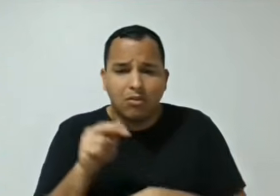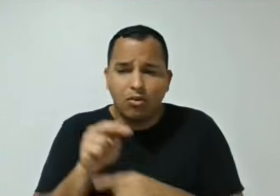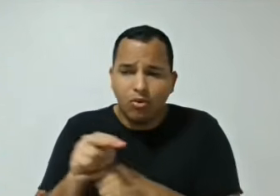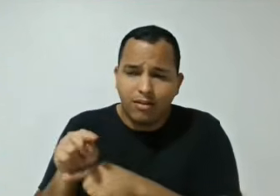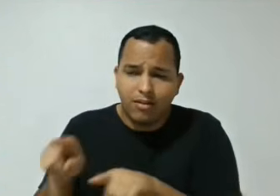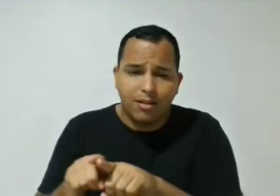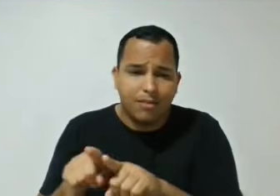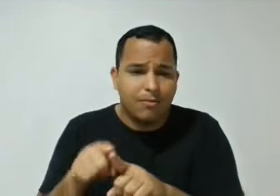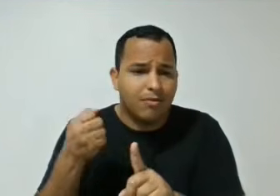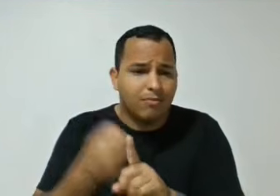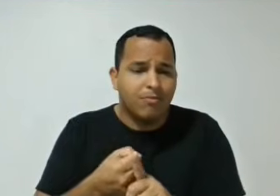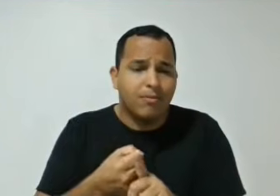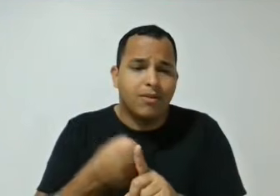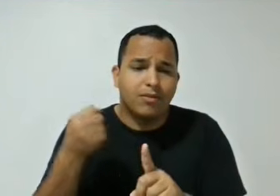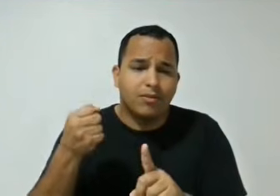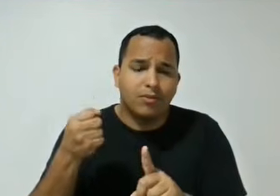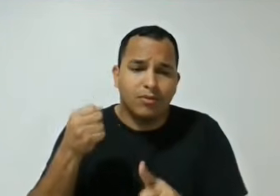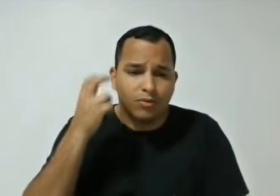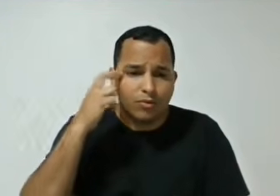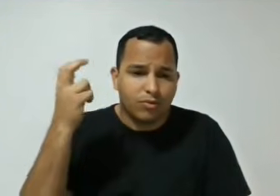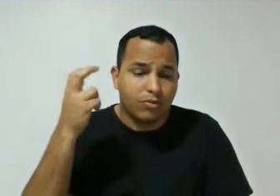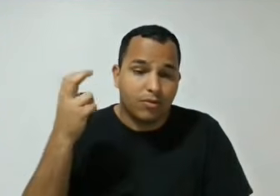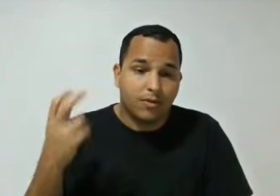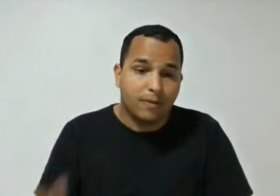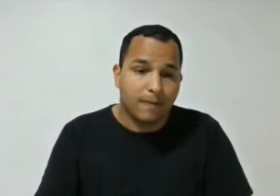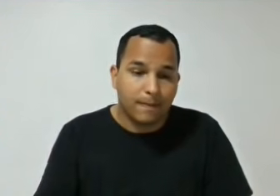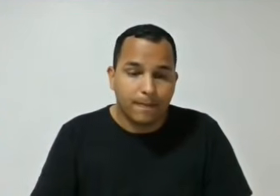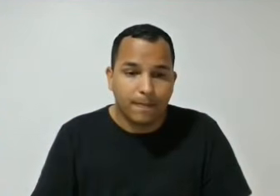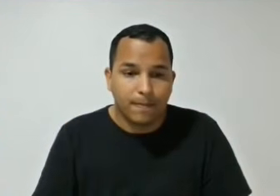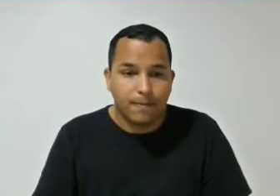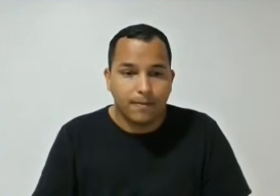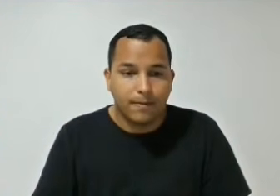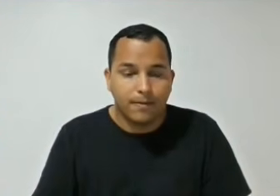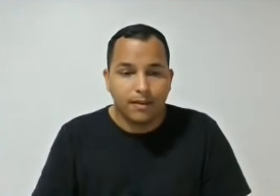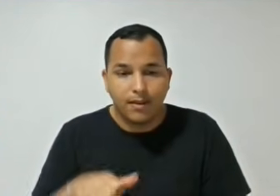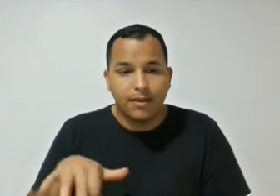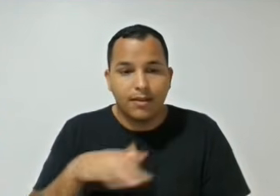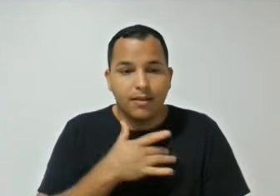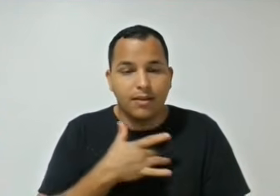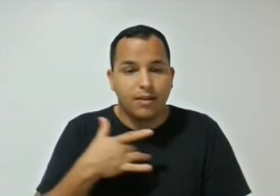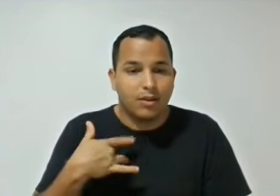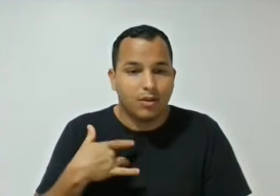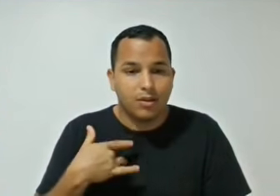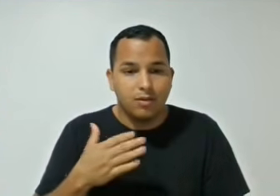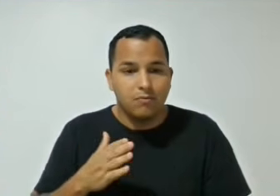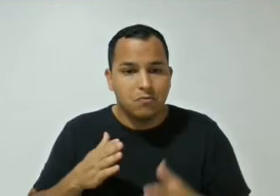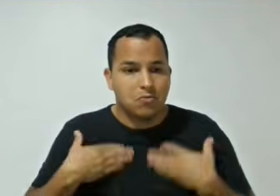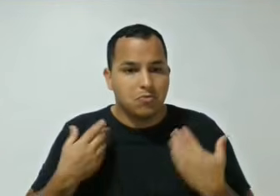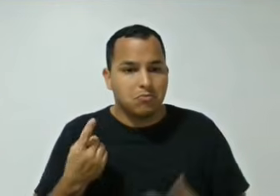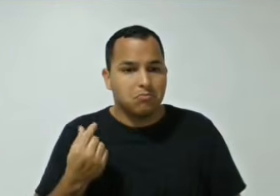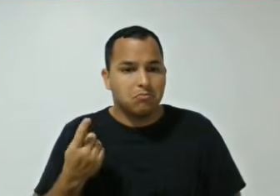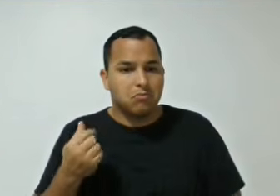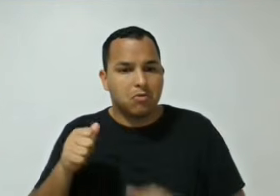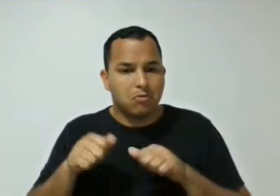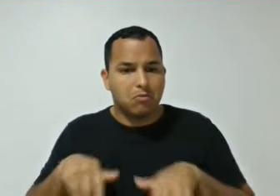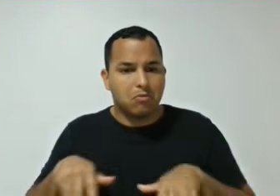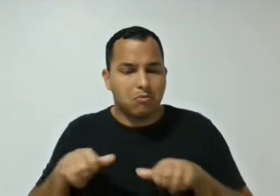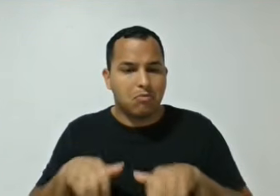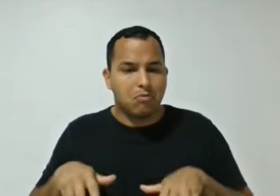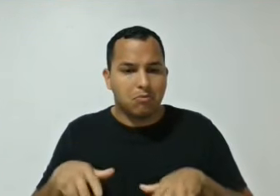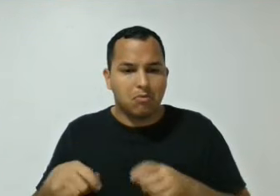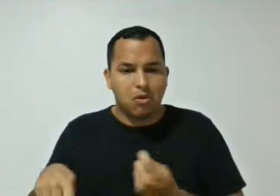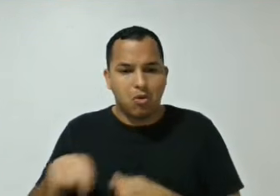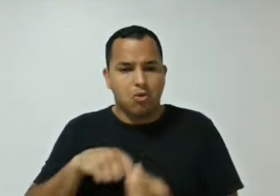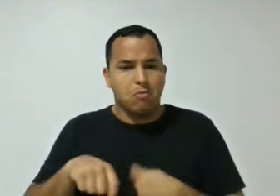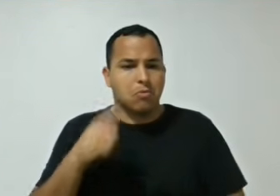cultural. Porque se pegar a relação do impacto do centro cultural na área da saúde, vai ficar assustado com o valor financeiro que isso é, de baixo,